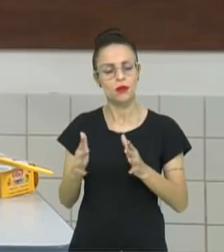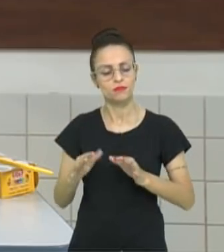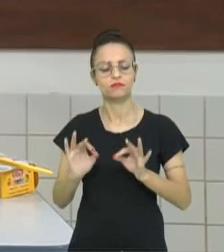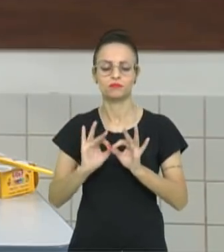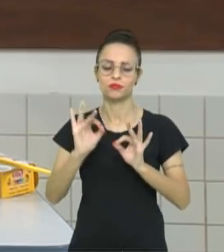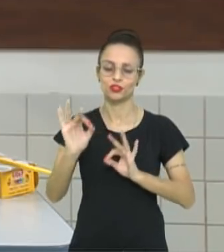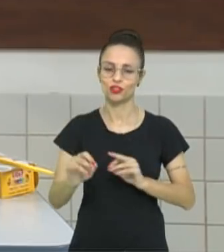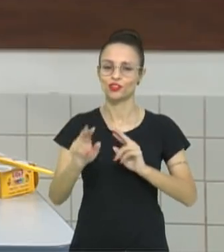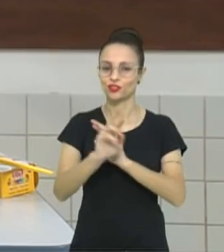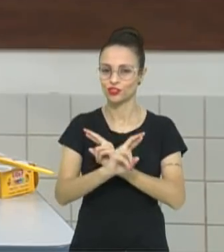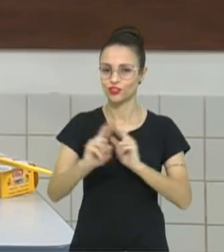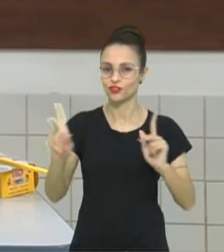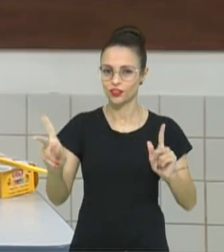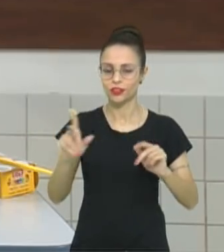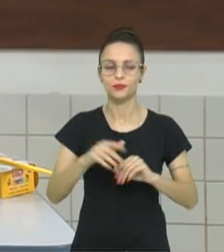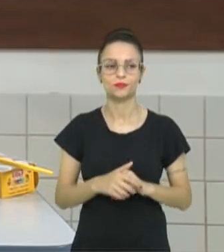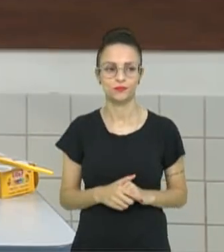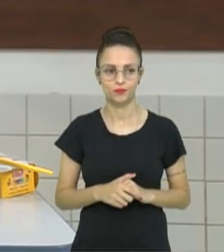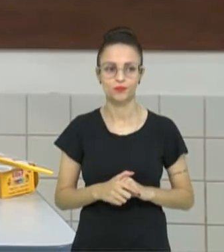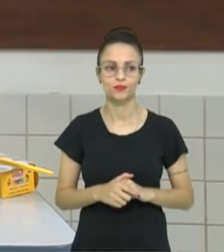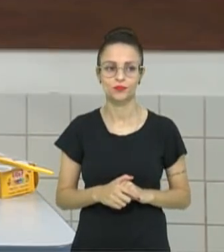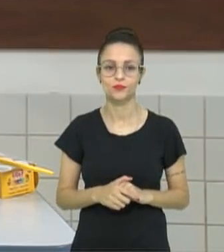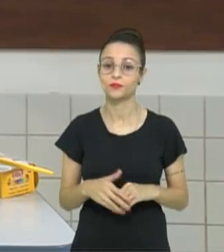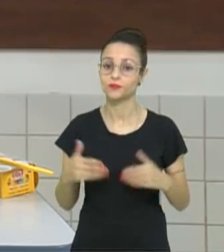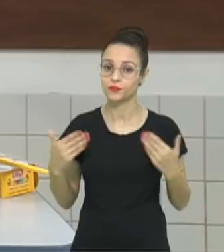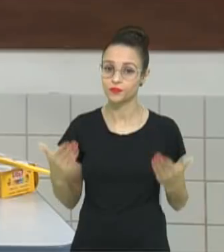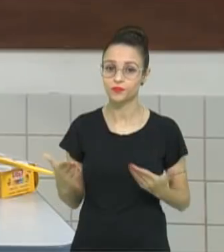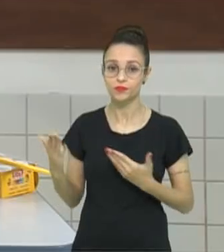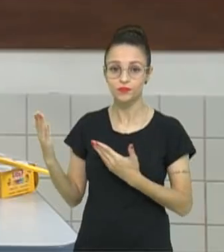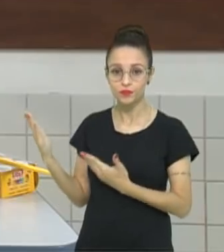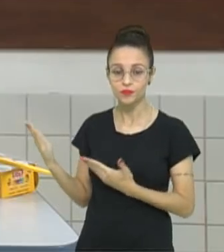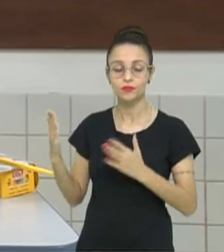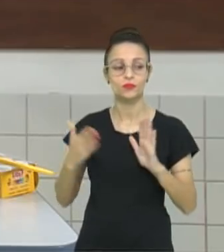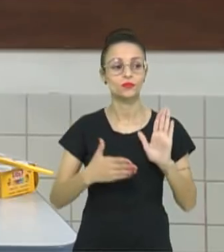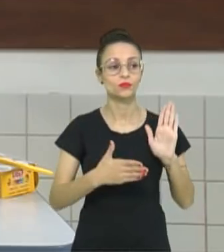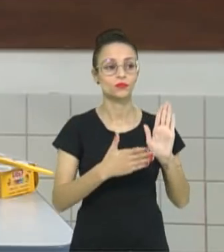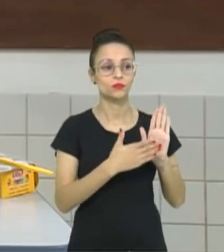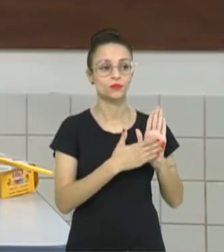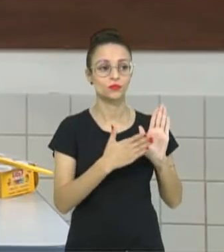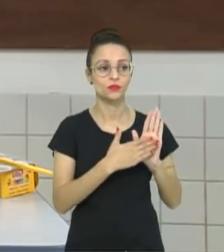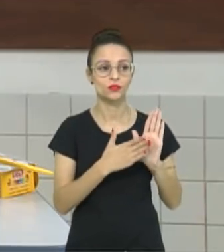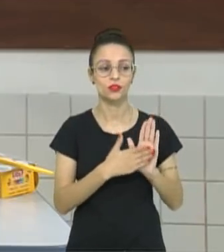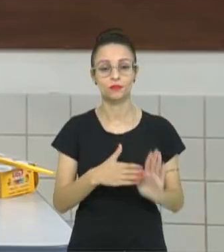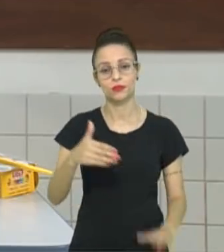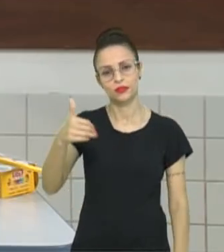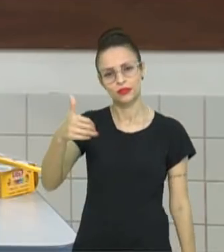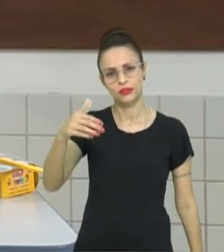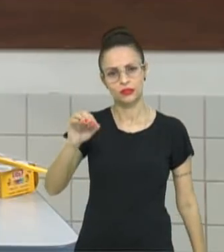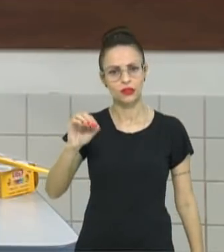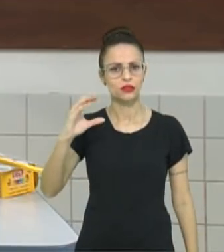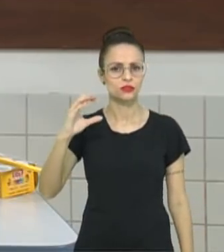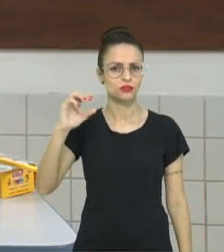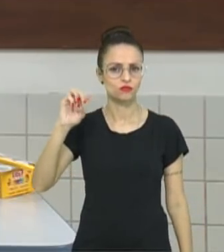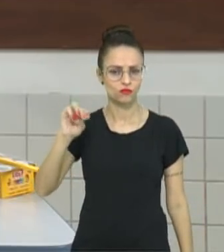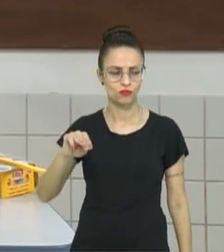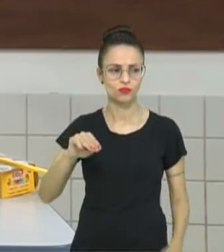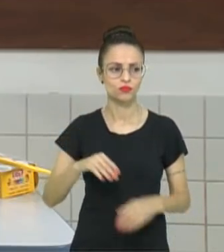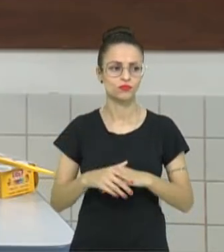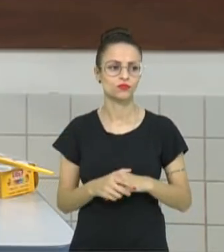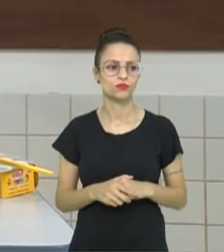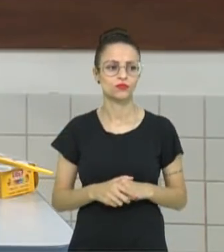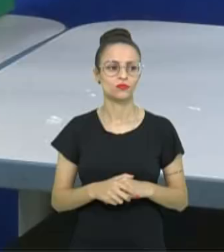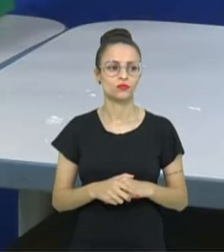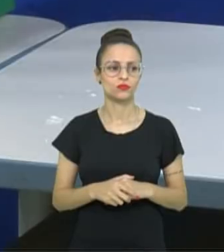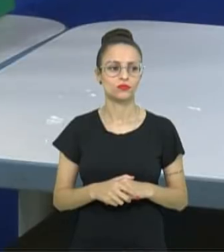medida diferente do que a gente vai calcular, tá? Então, aqui a proposta é pelo menos 10 centímetros. Então, vamos ver quanto